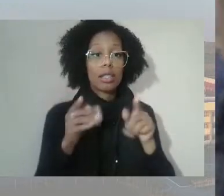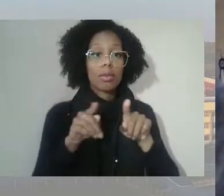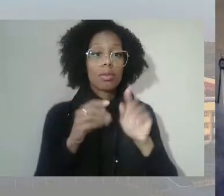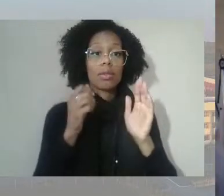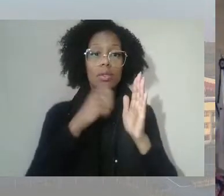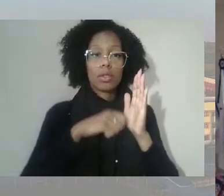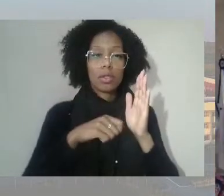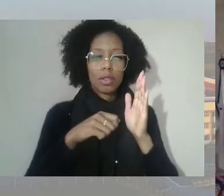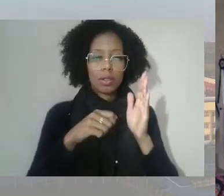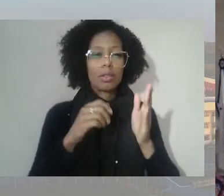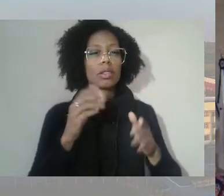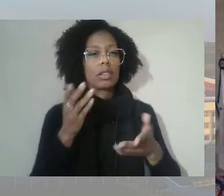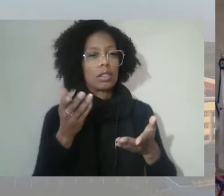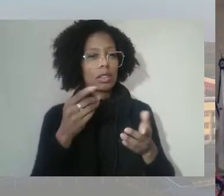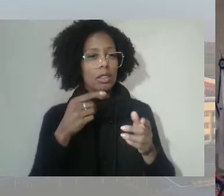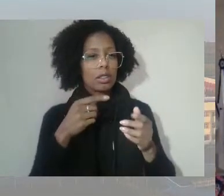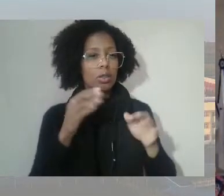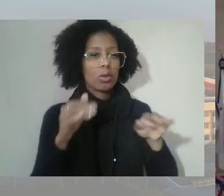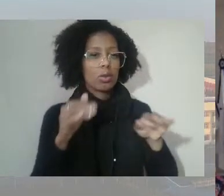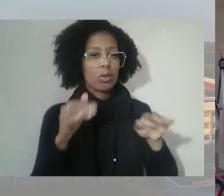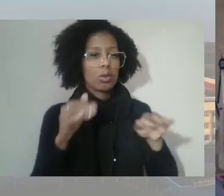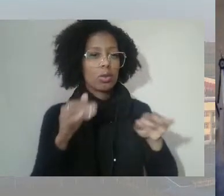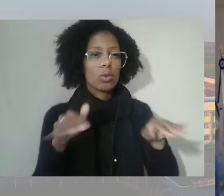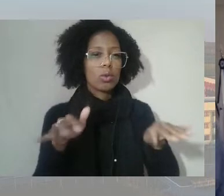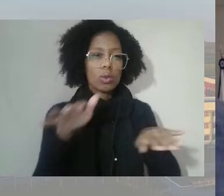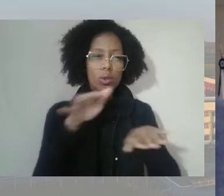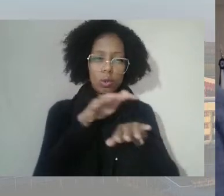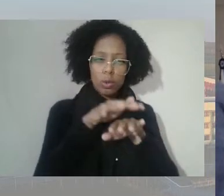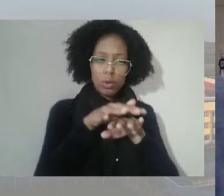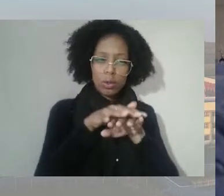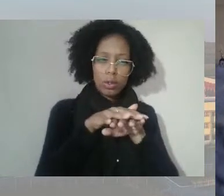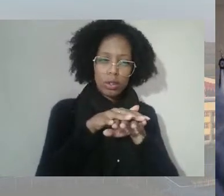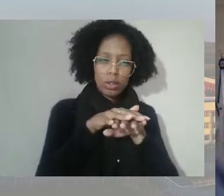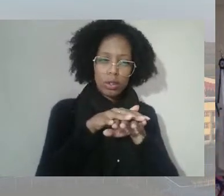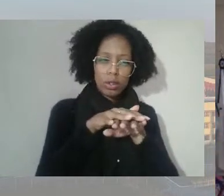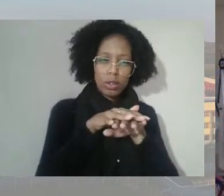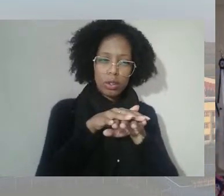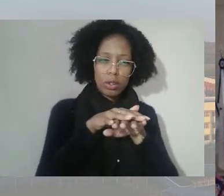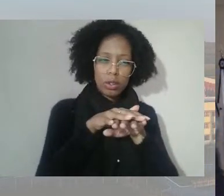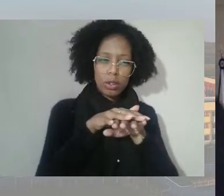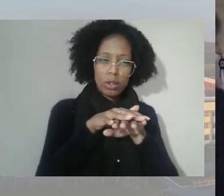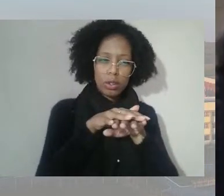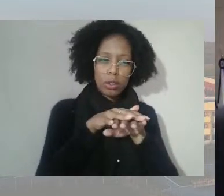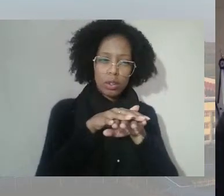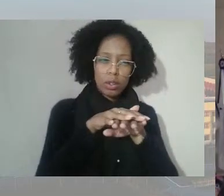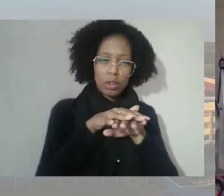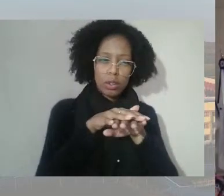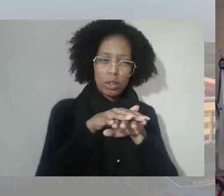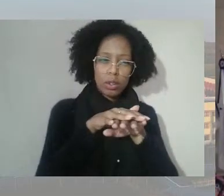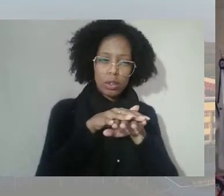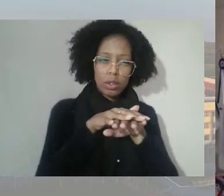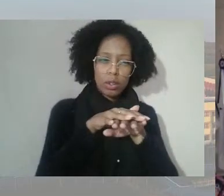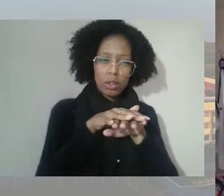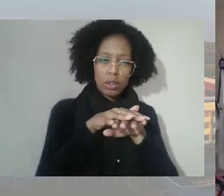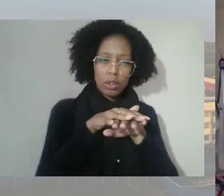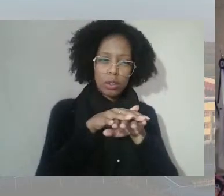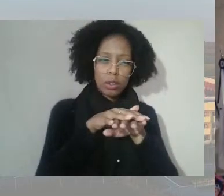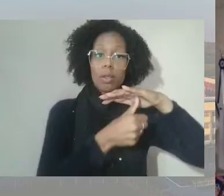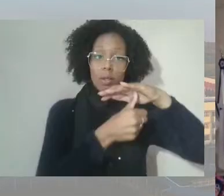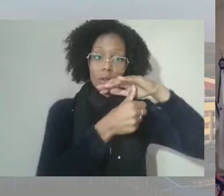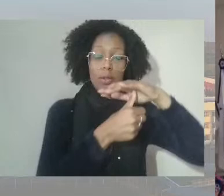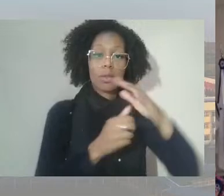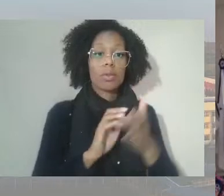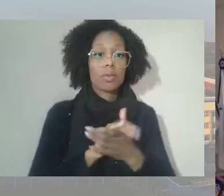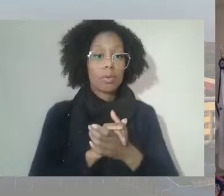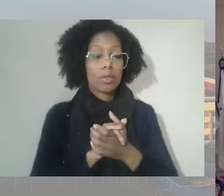Ações Afirmativas e Inclusão da Unipampa, vinculada ao gabinete da reitoria, que rechaça e criminaliza o movimento